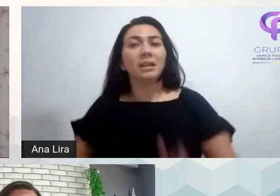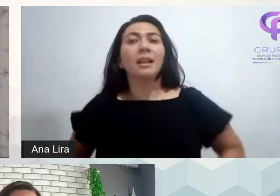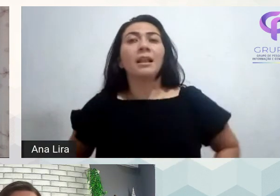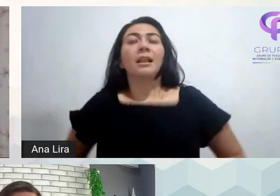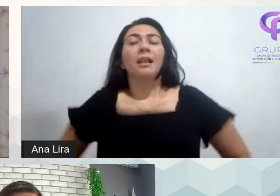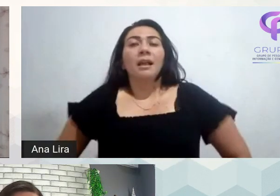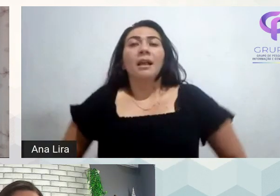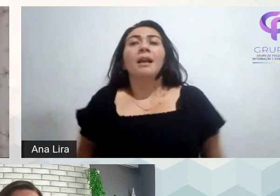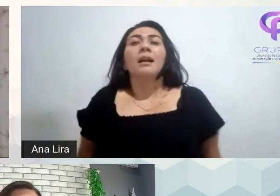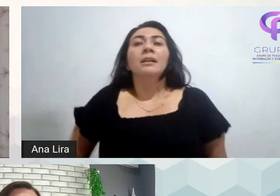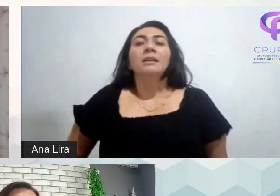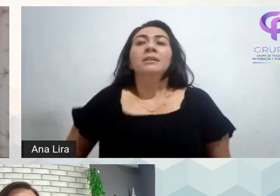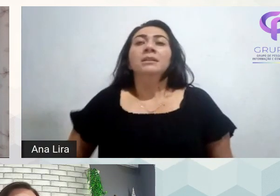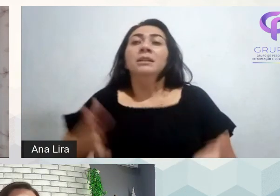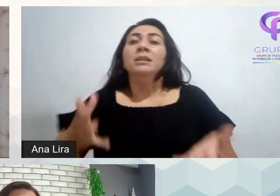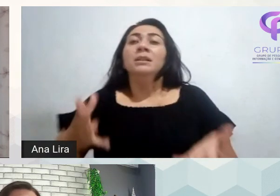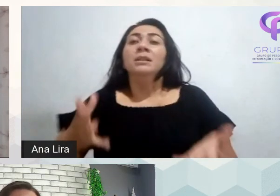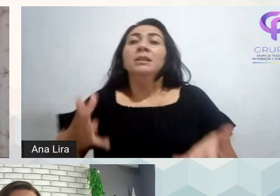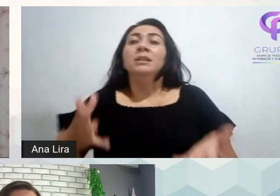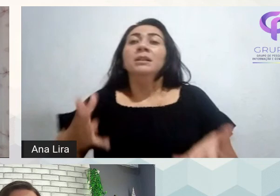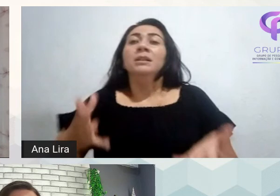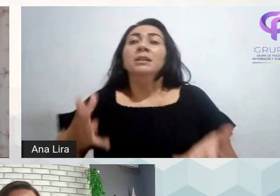aquilo que eu escrevi. Então,